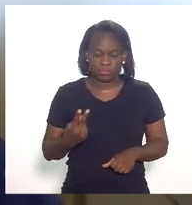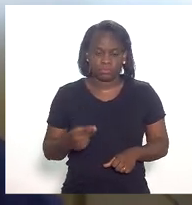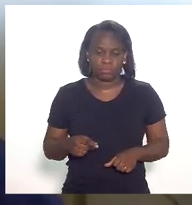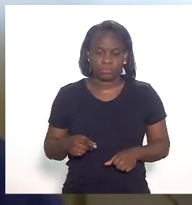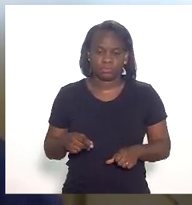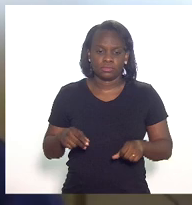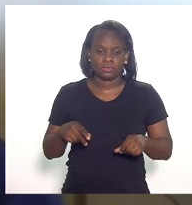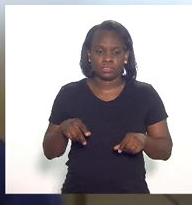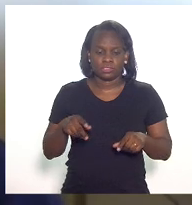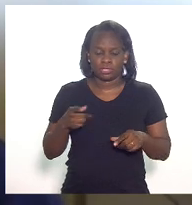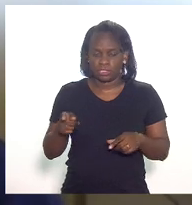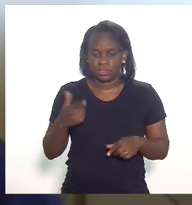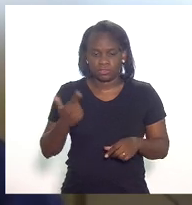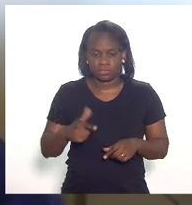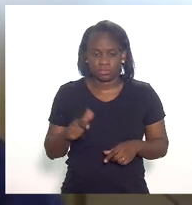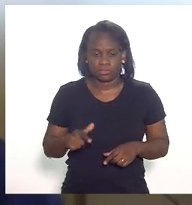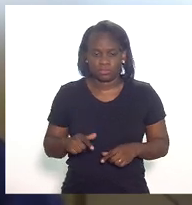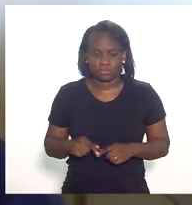não tivessem